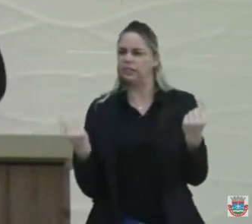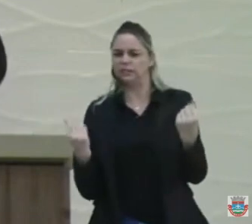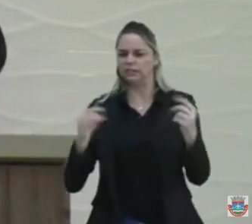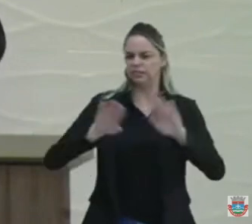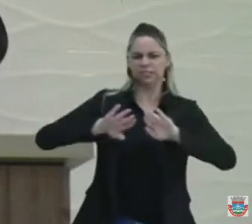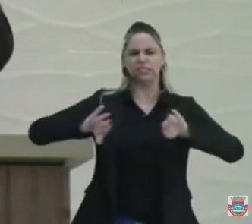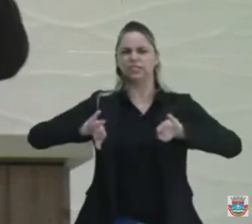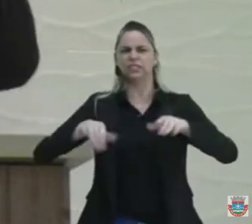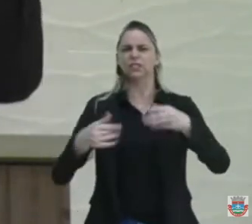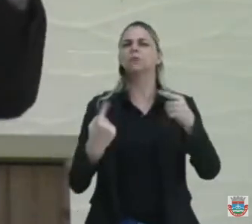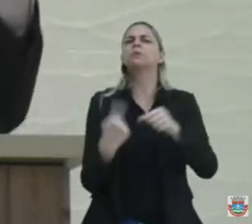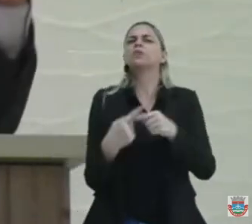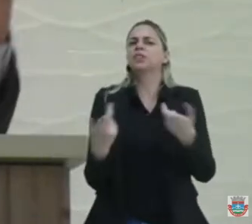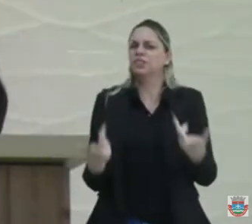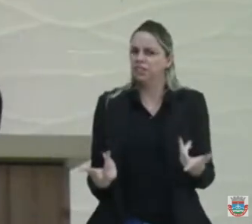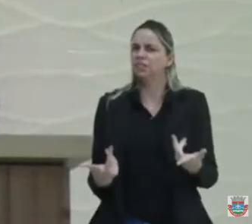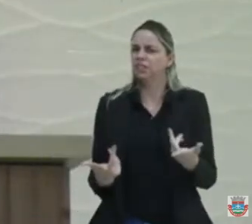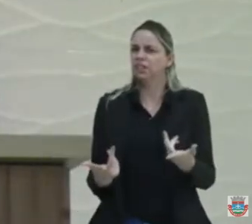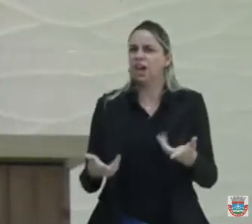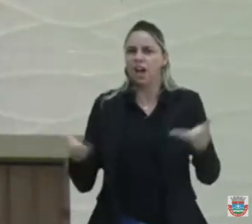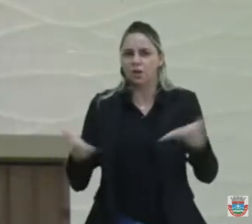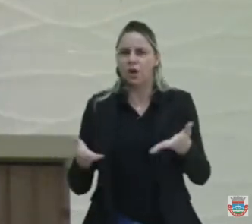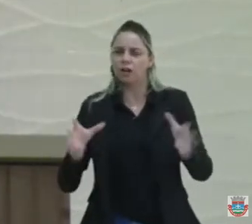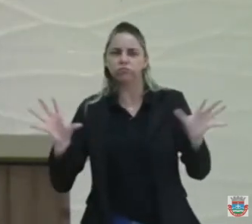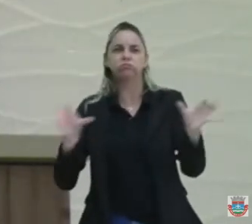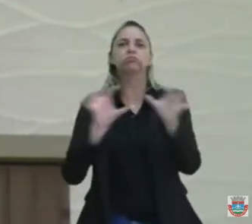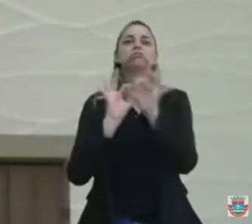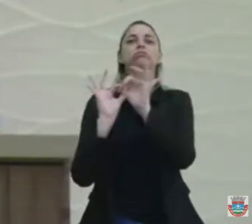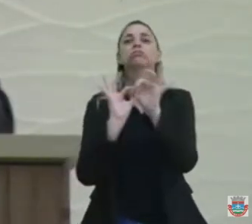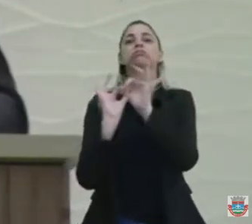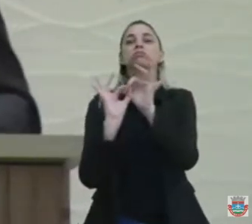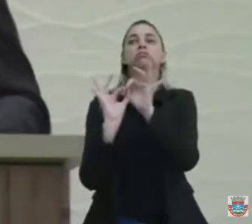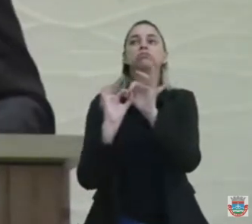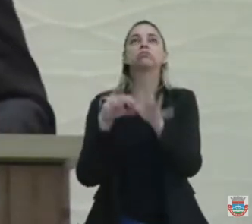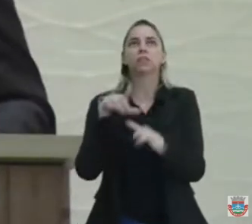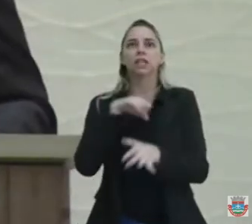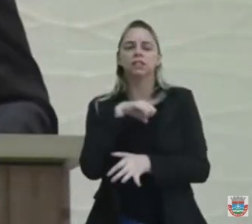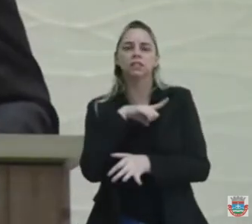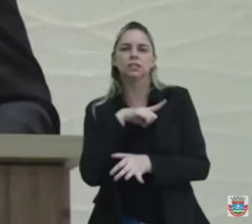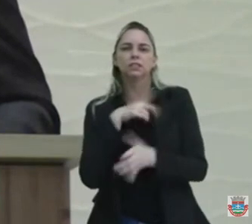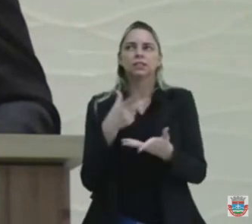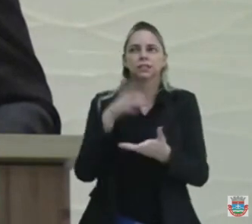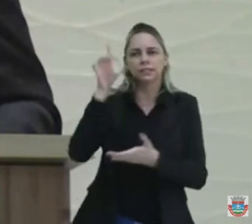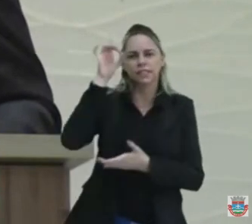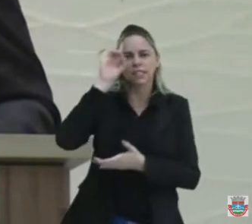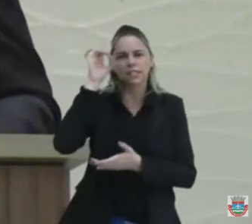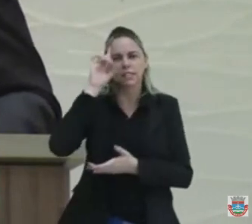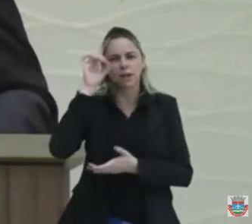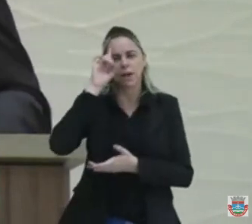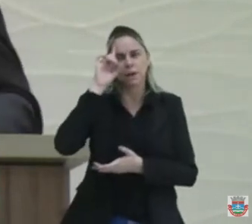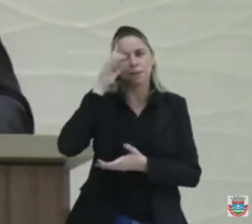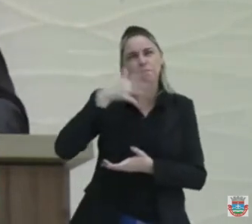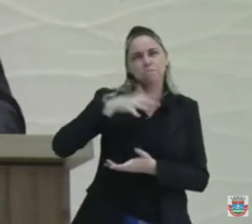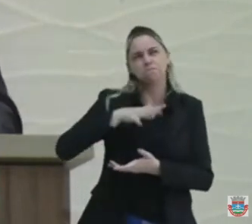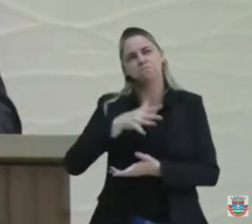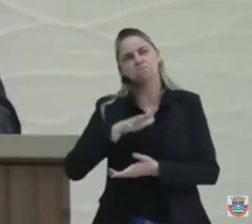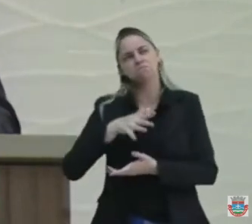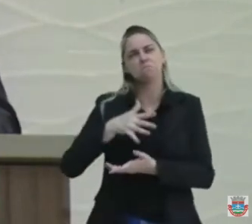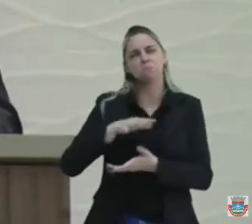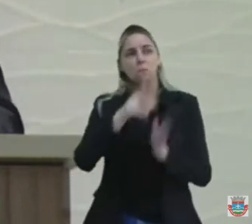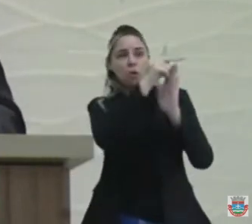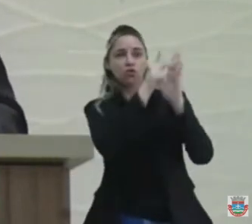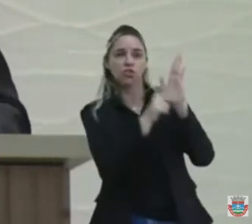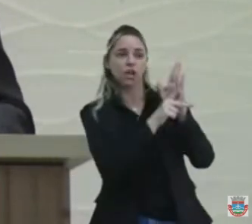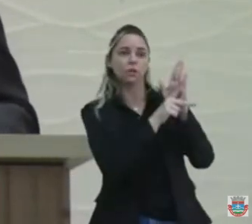esses fundos foram unificados agora. Nós teremos, em poucos dias, um projeto de lei que vem para